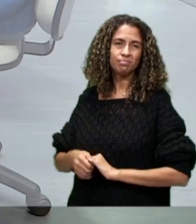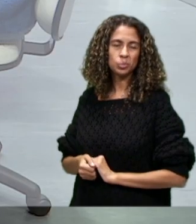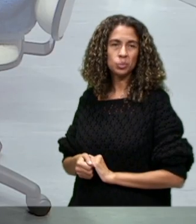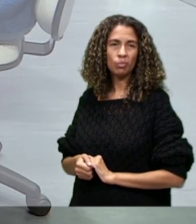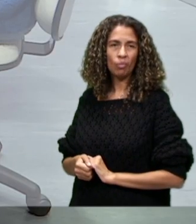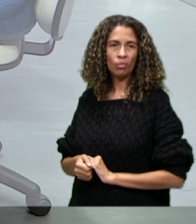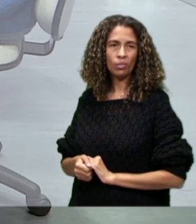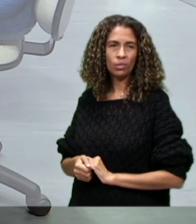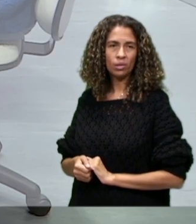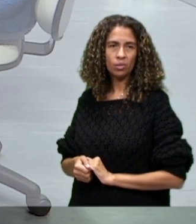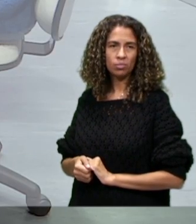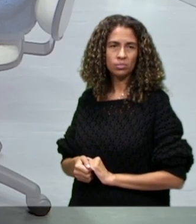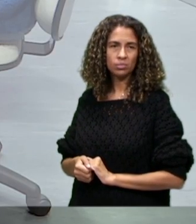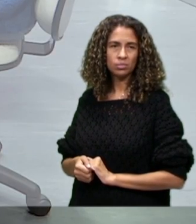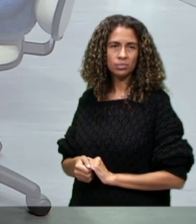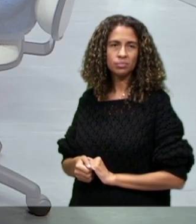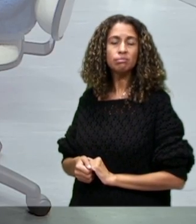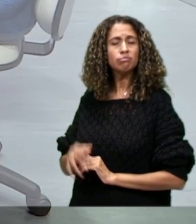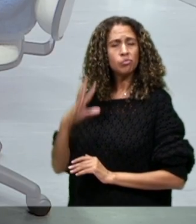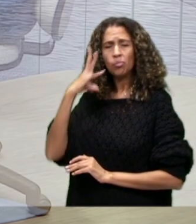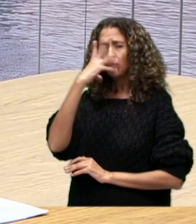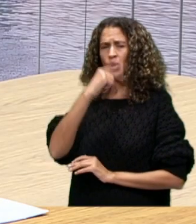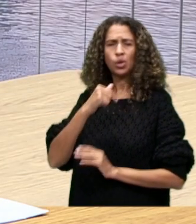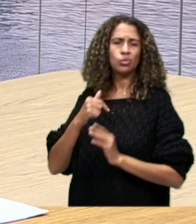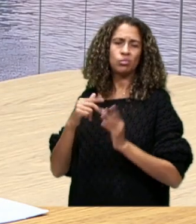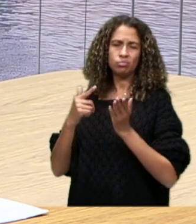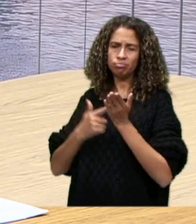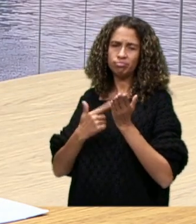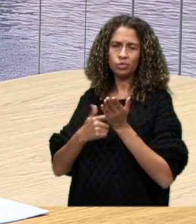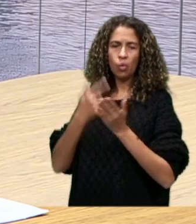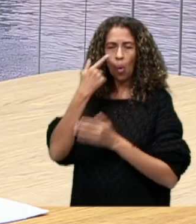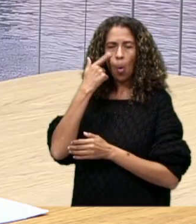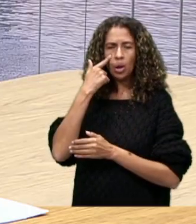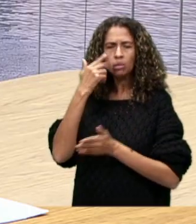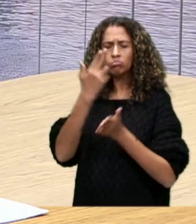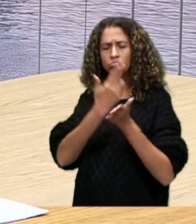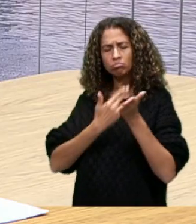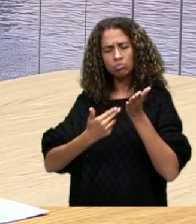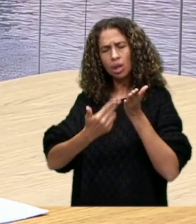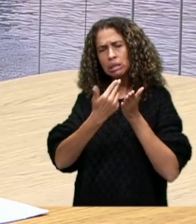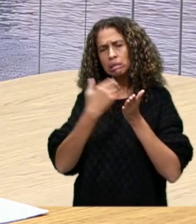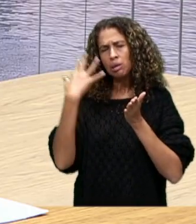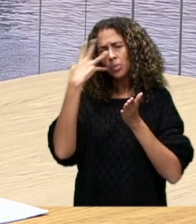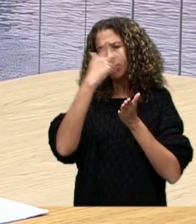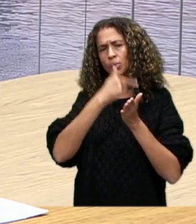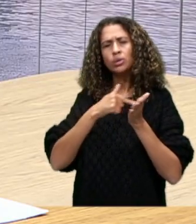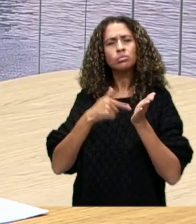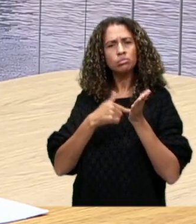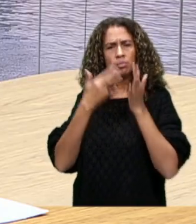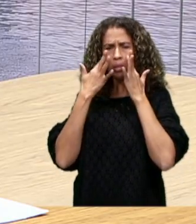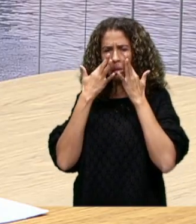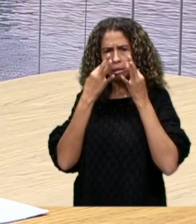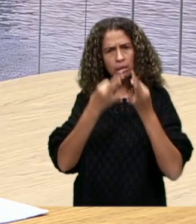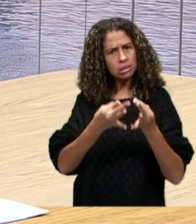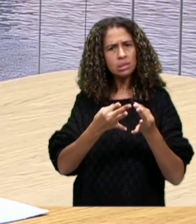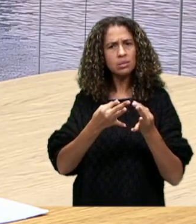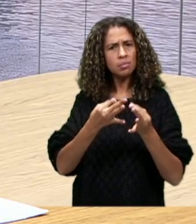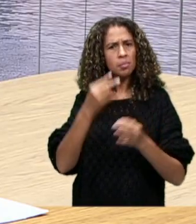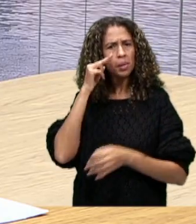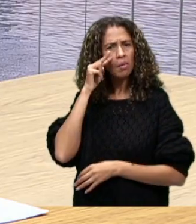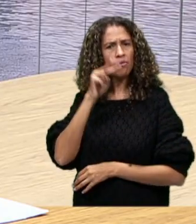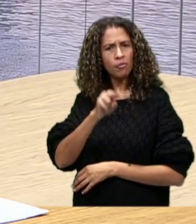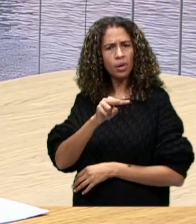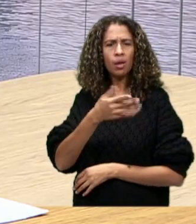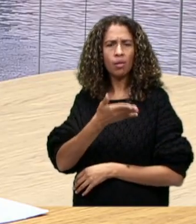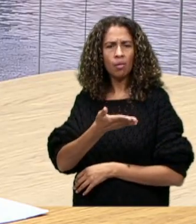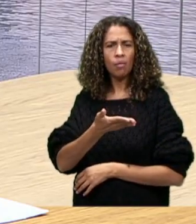consegue pegar aqui, ó. Ele é muito bonito. A ilustração é belíssima, é para chamar as pessoas para ver,